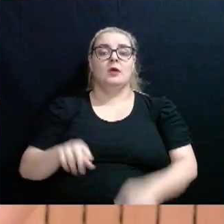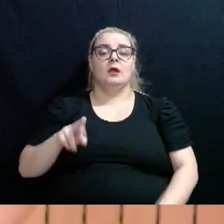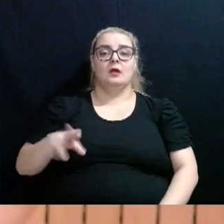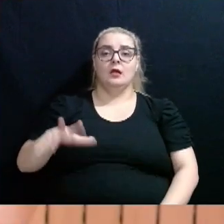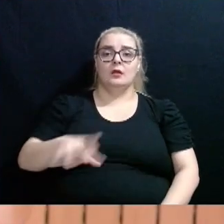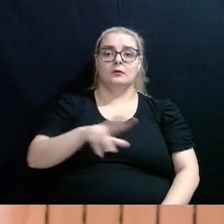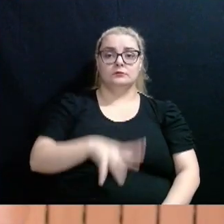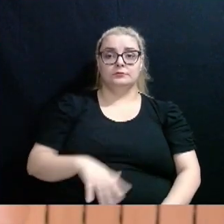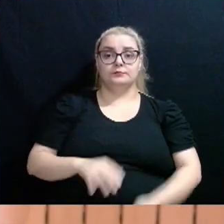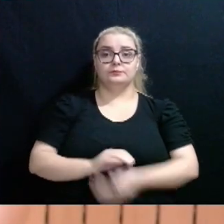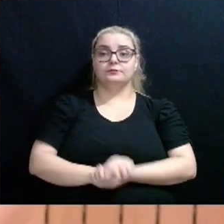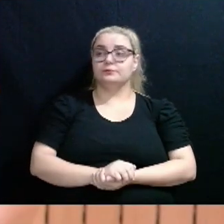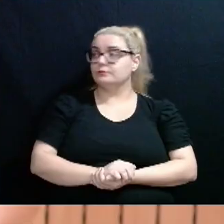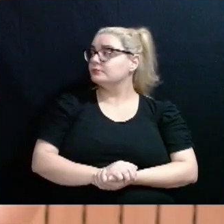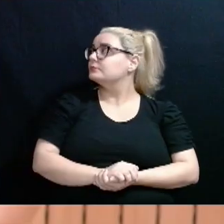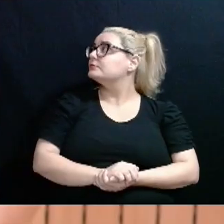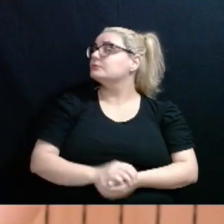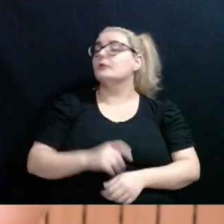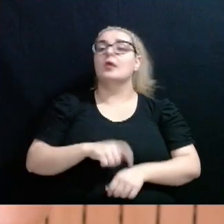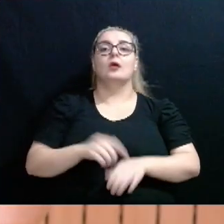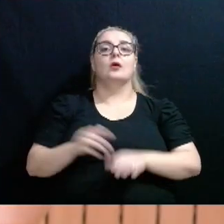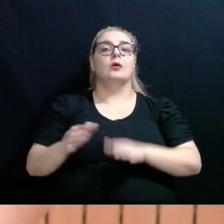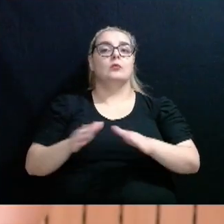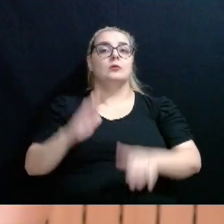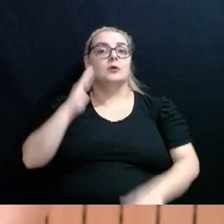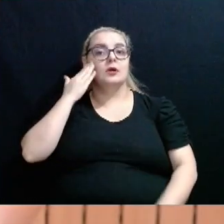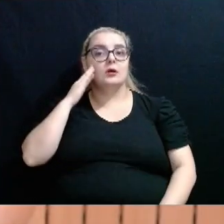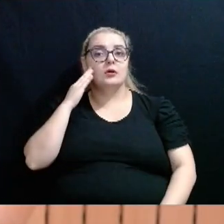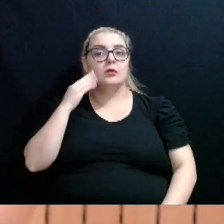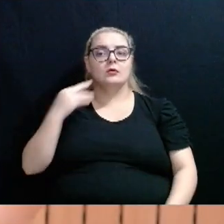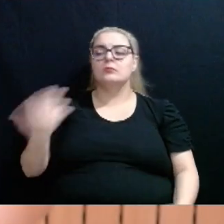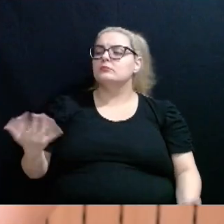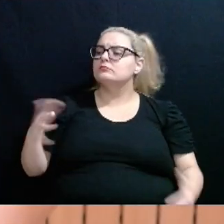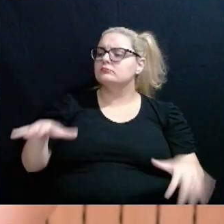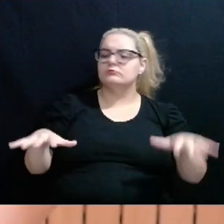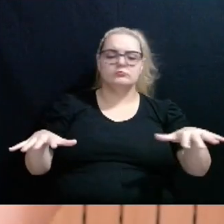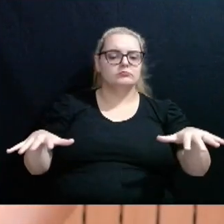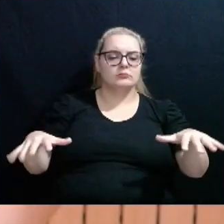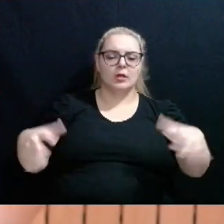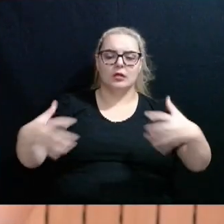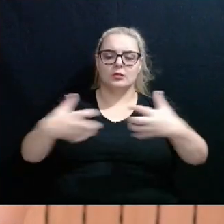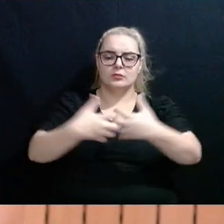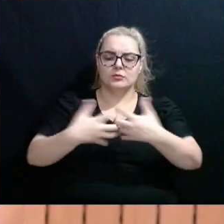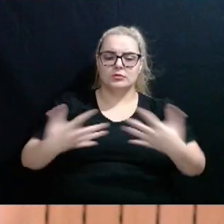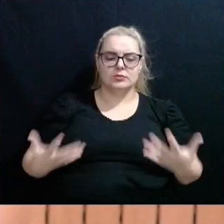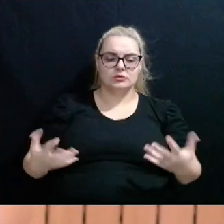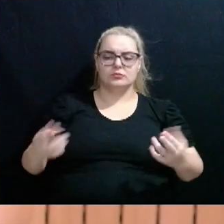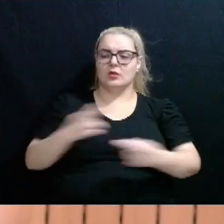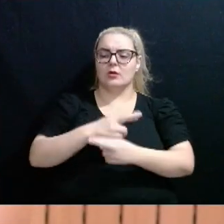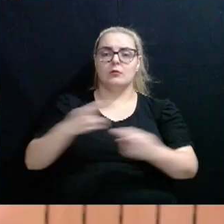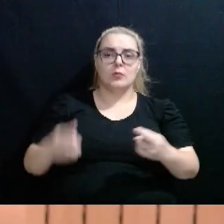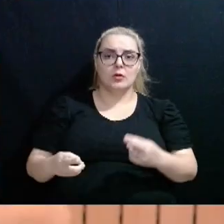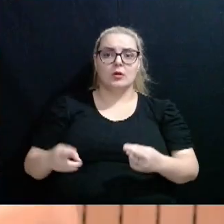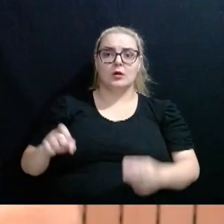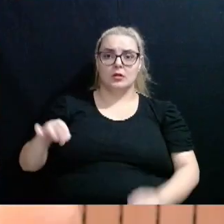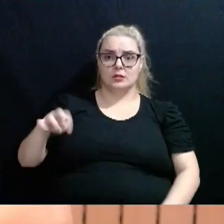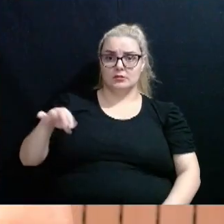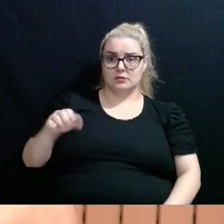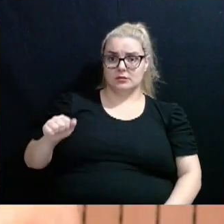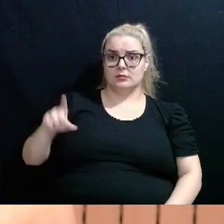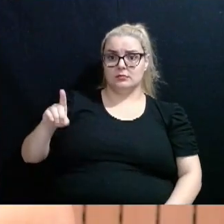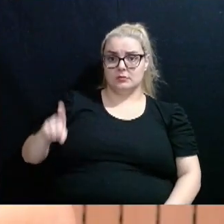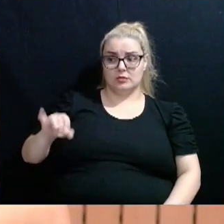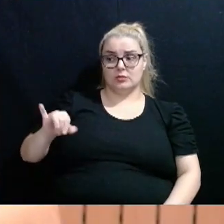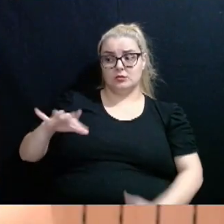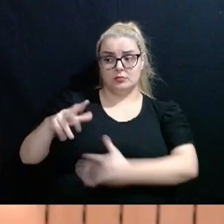como tudo isso se cruza, quais são as relações entre a extrema-direita internacional e o avanço da extrema-direita aqui no